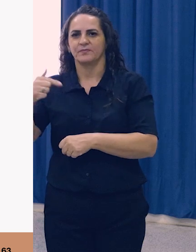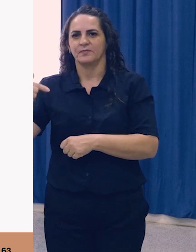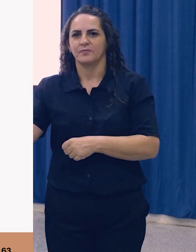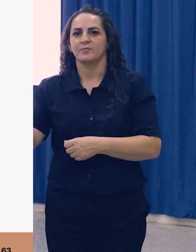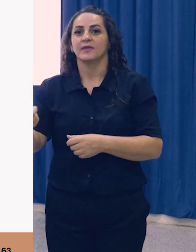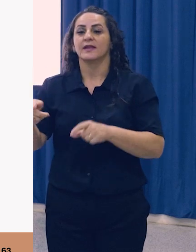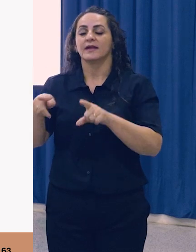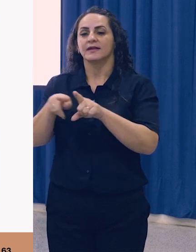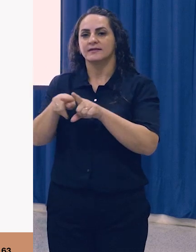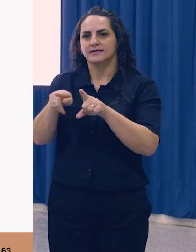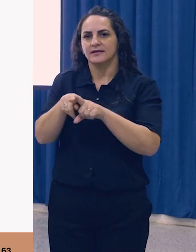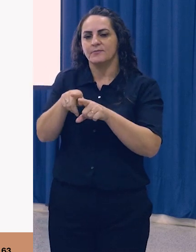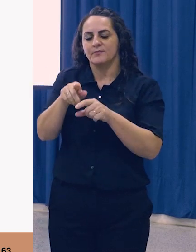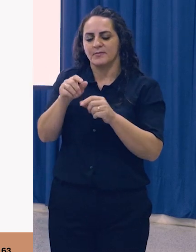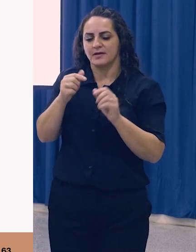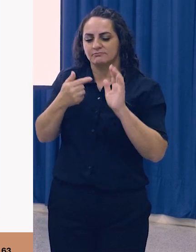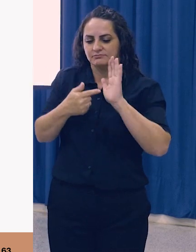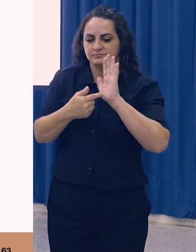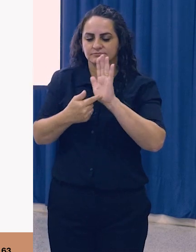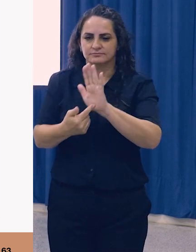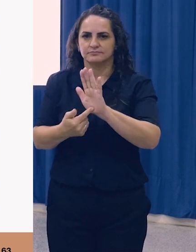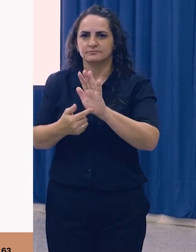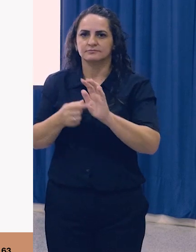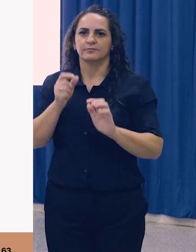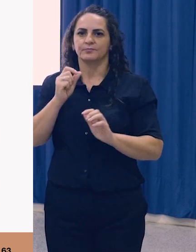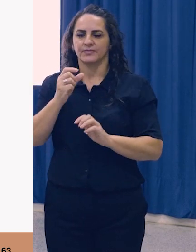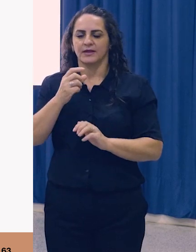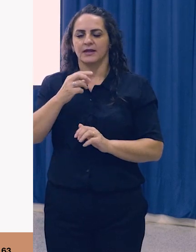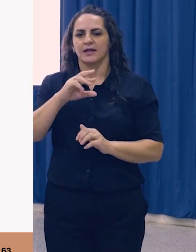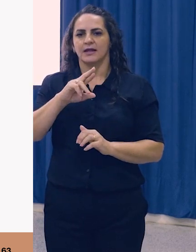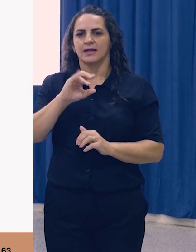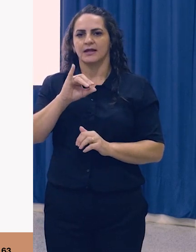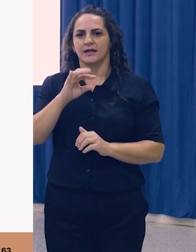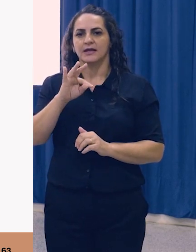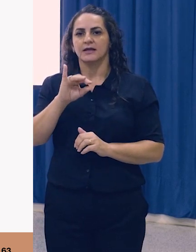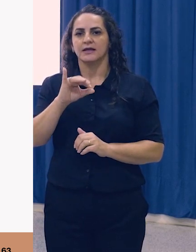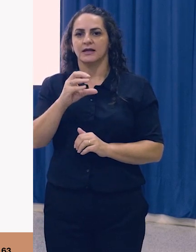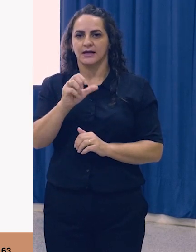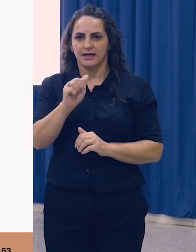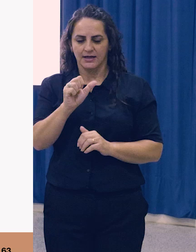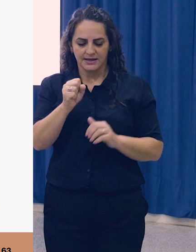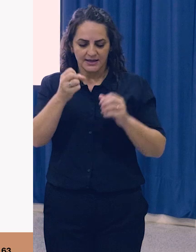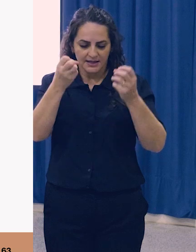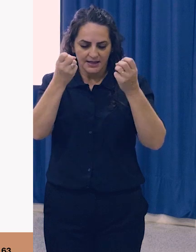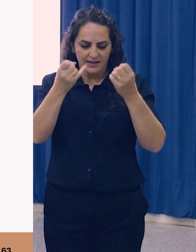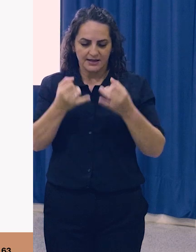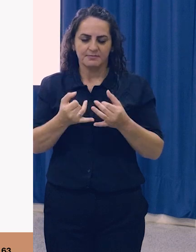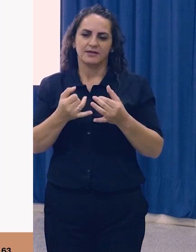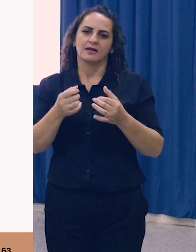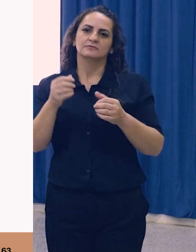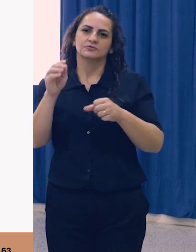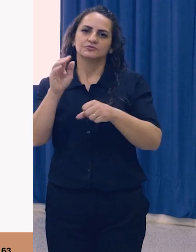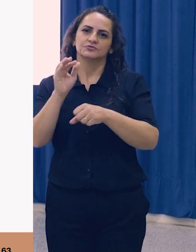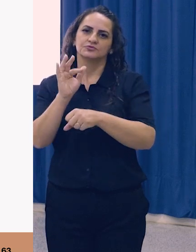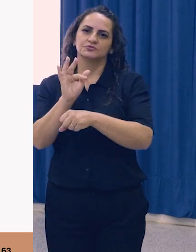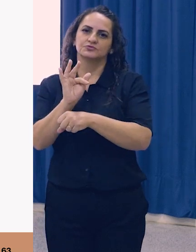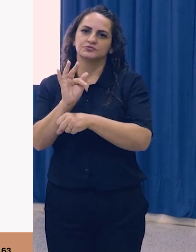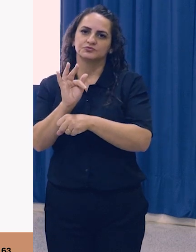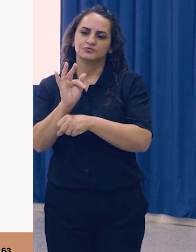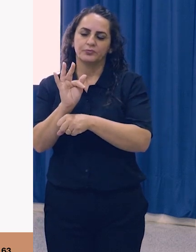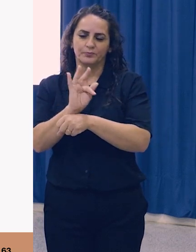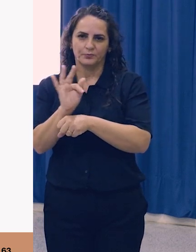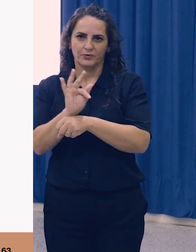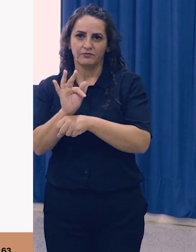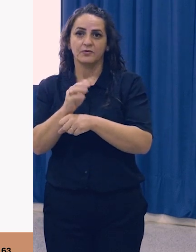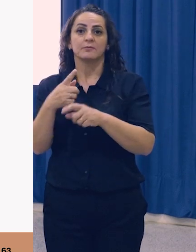as críticas que a gente entrou em contato, que escreveram sobre o filme, que também a gente publicou semanalmente. Isso